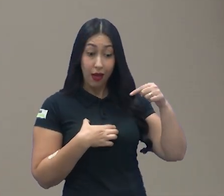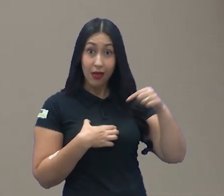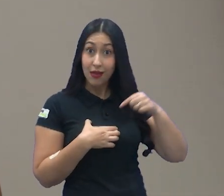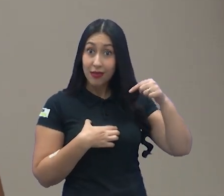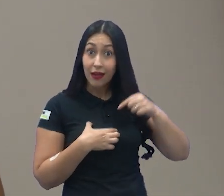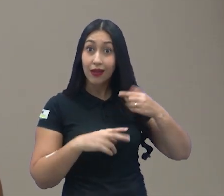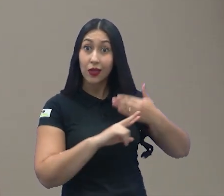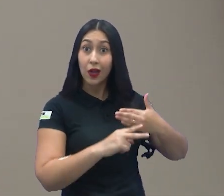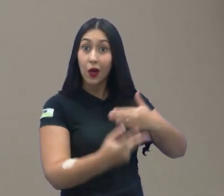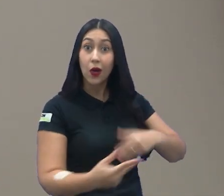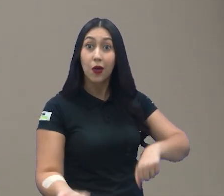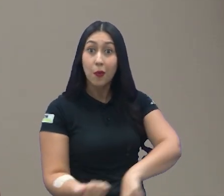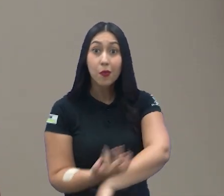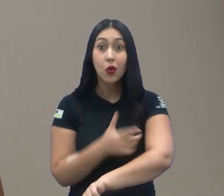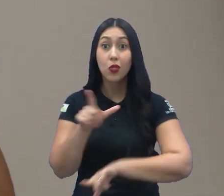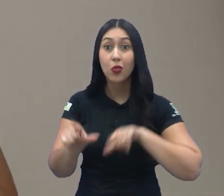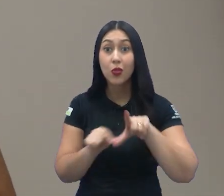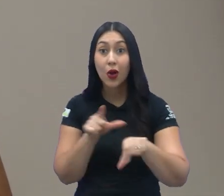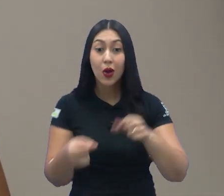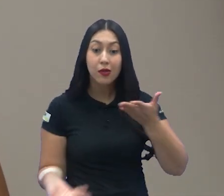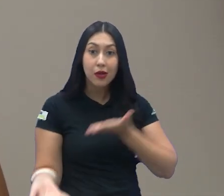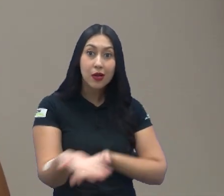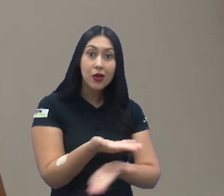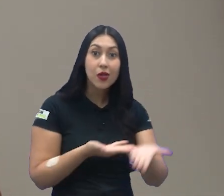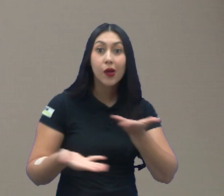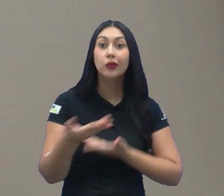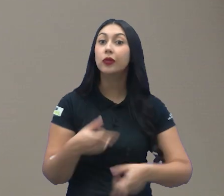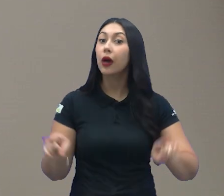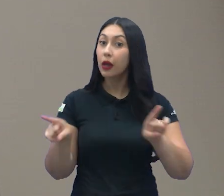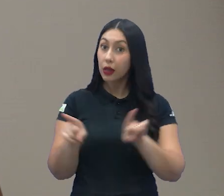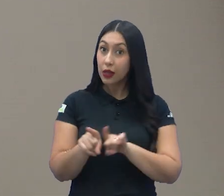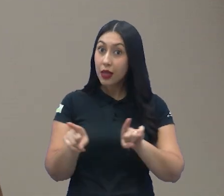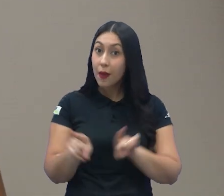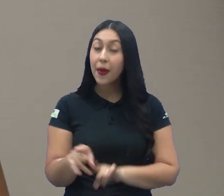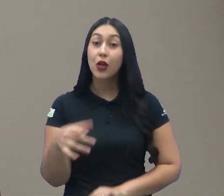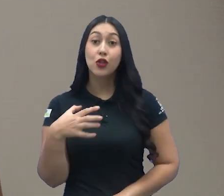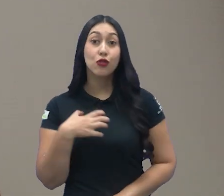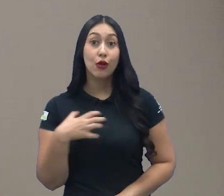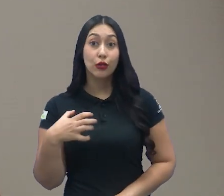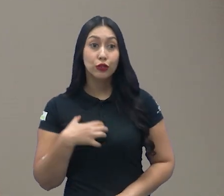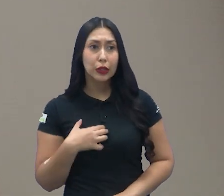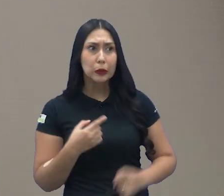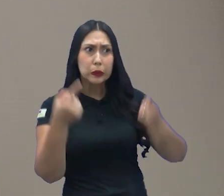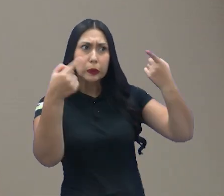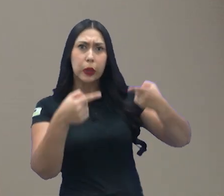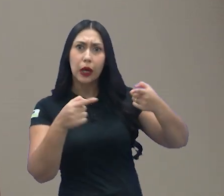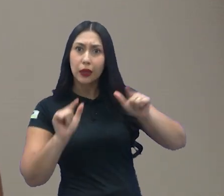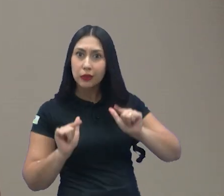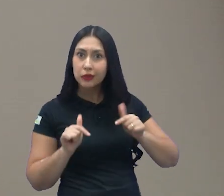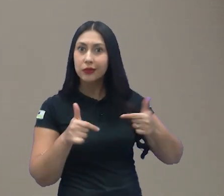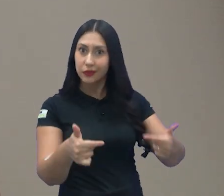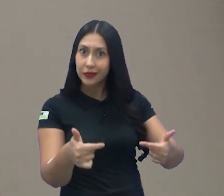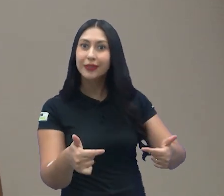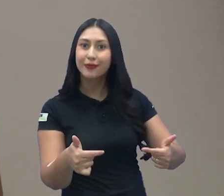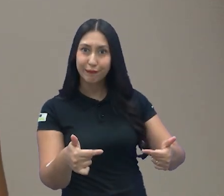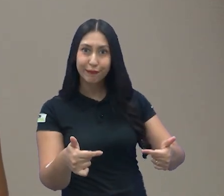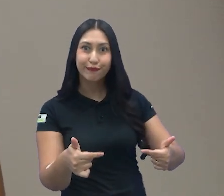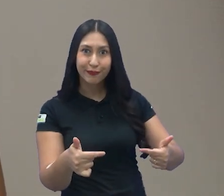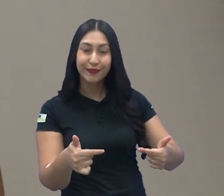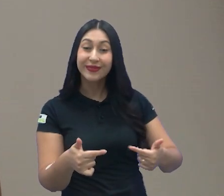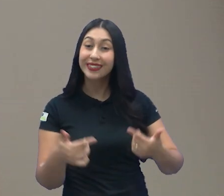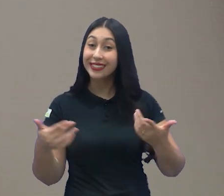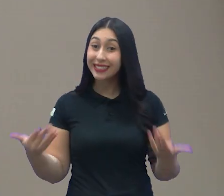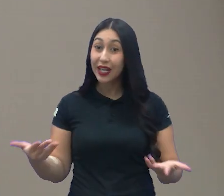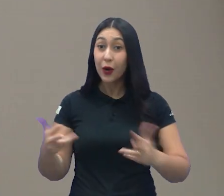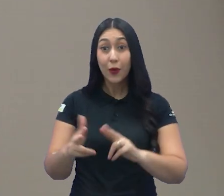nas escolhas, relações e até na forma como a gente enfrenta os desafios do dia a dia. Para nos ajudar a